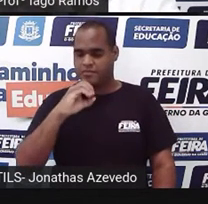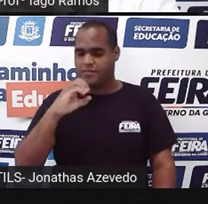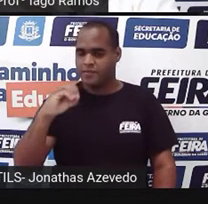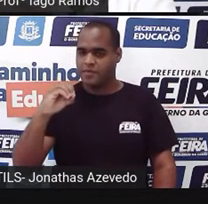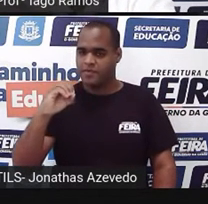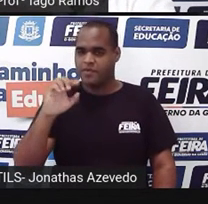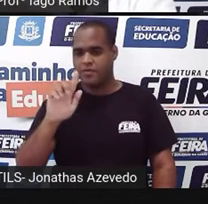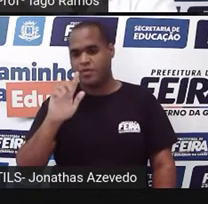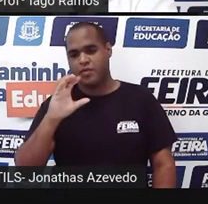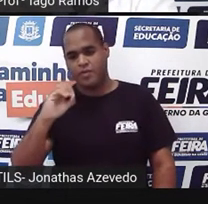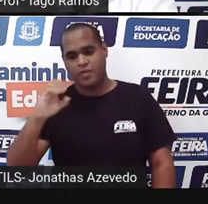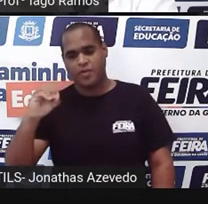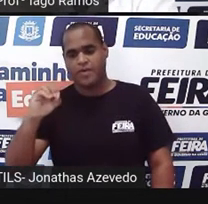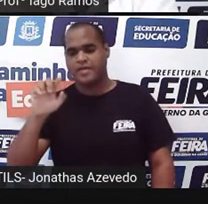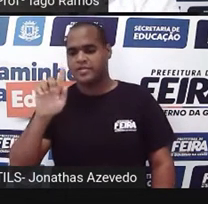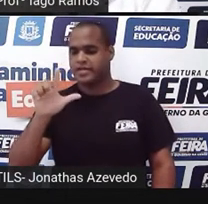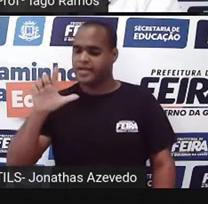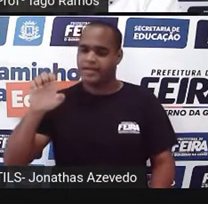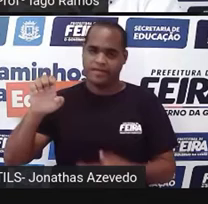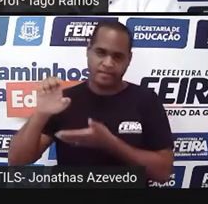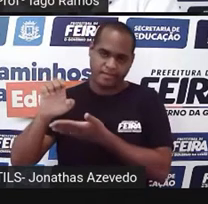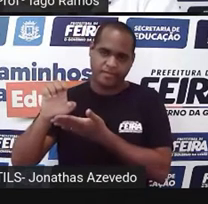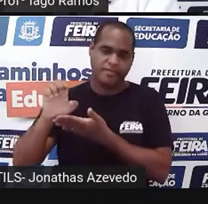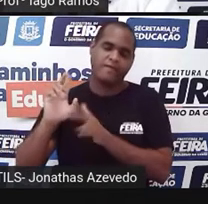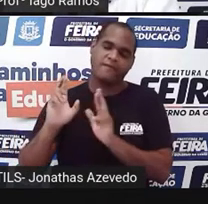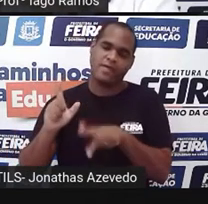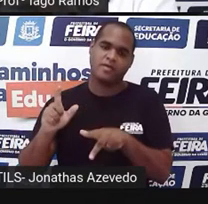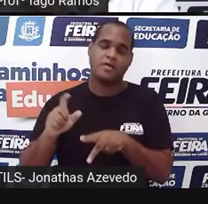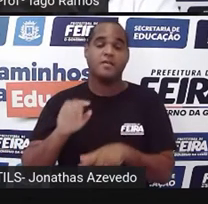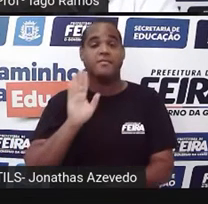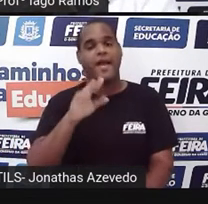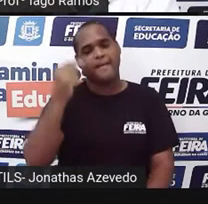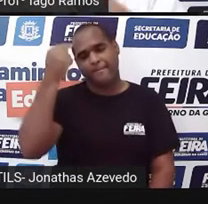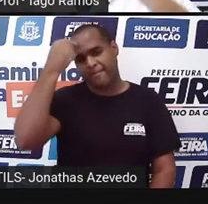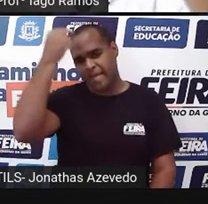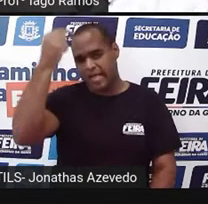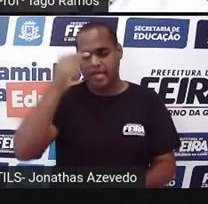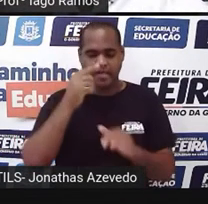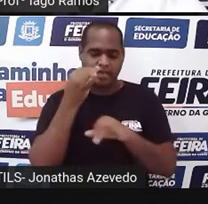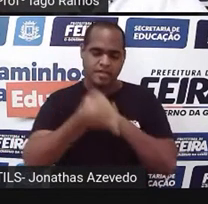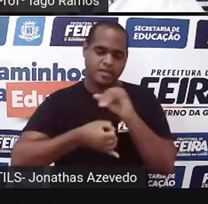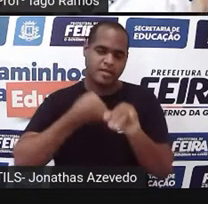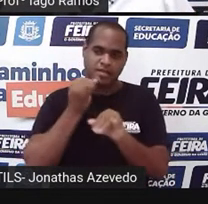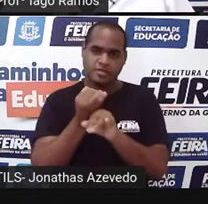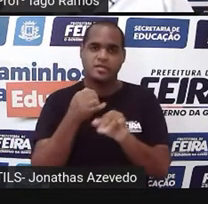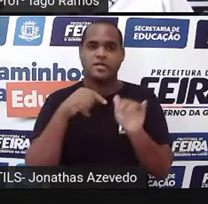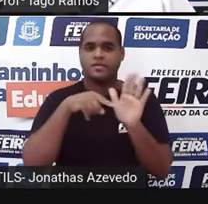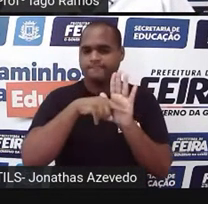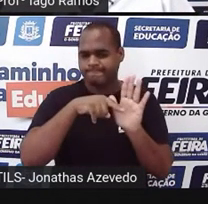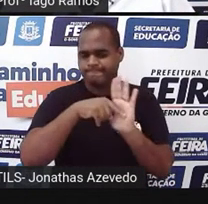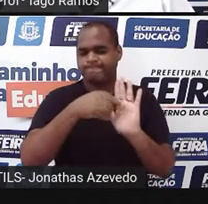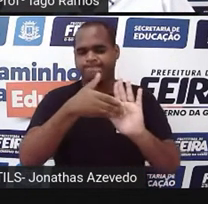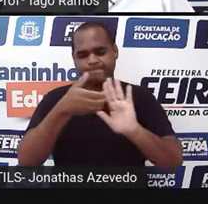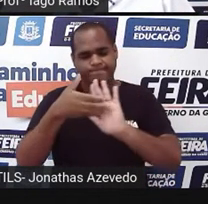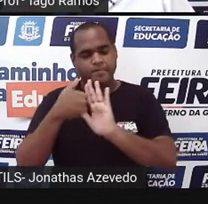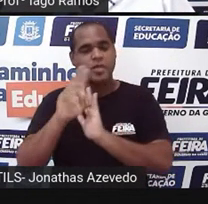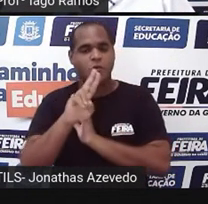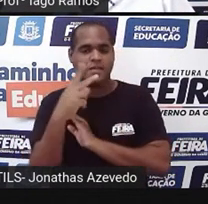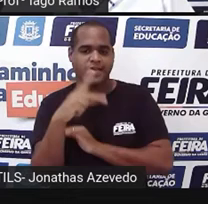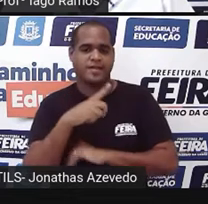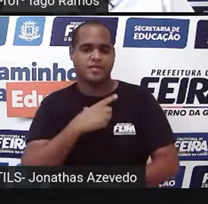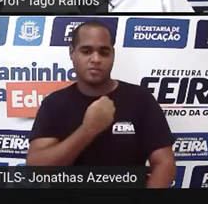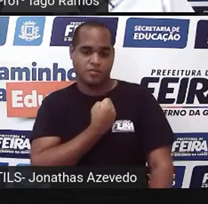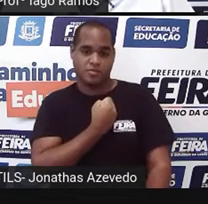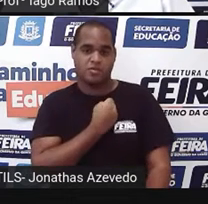g l e né mas a ideia do Google internet foi tirar desse